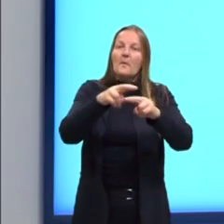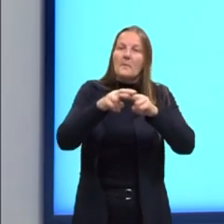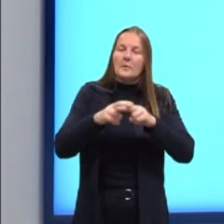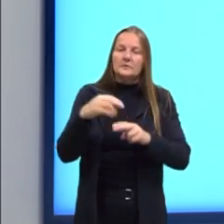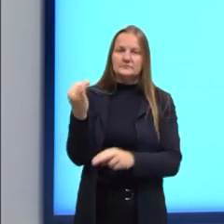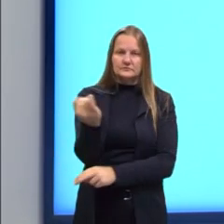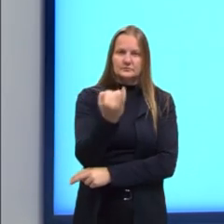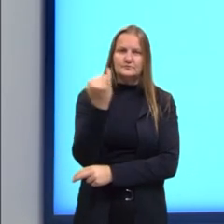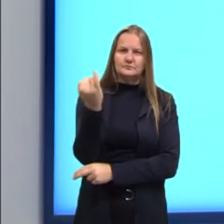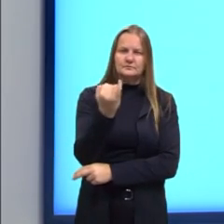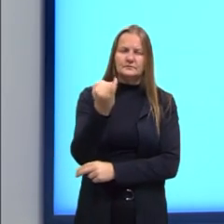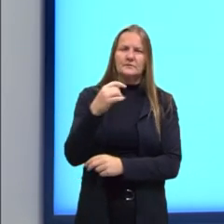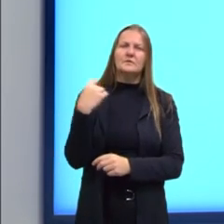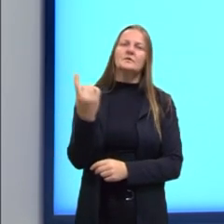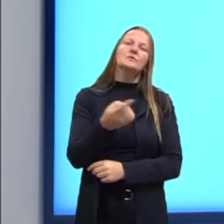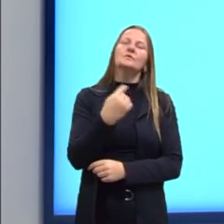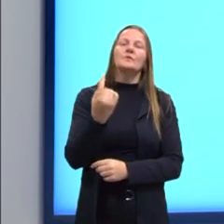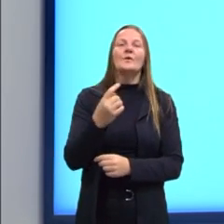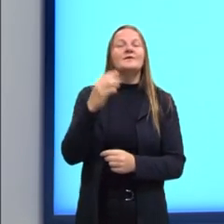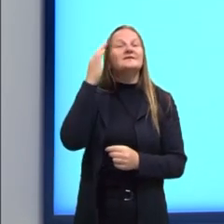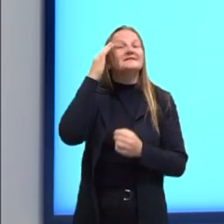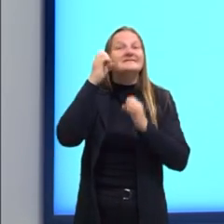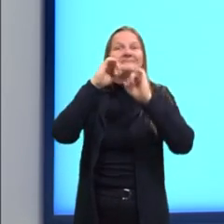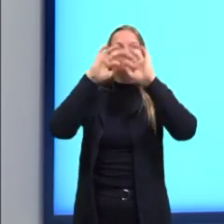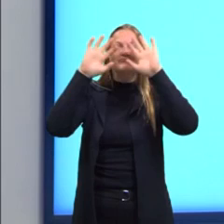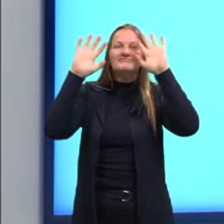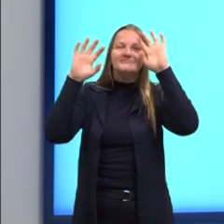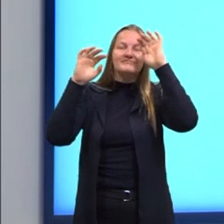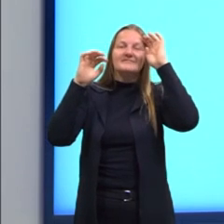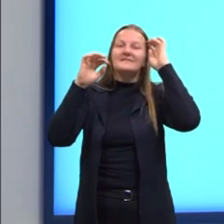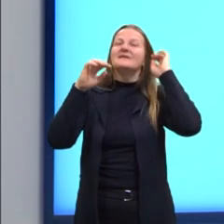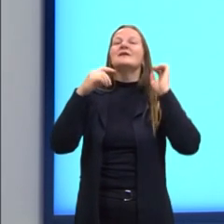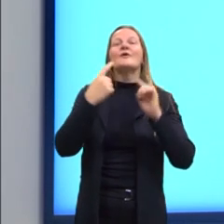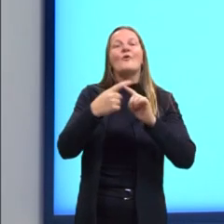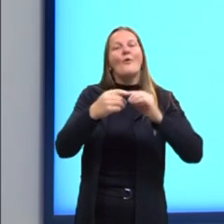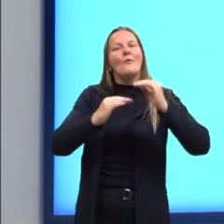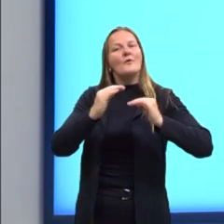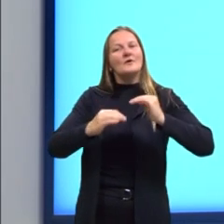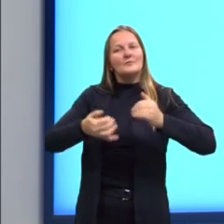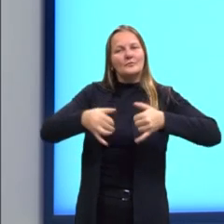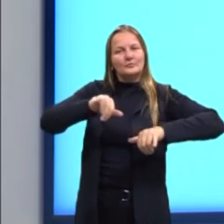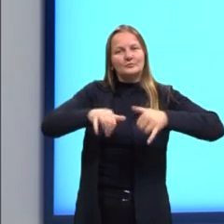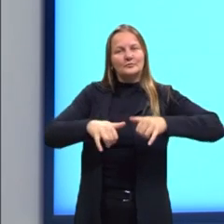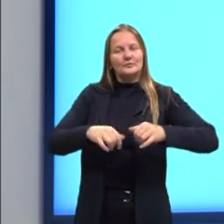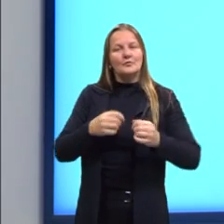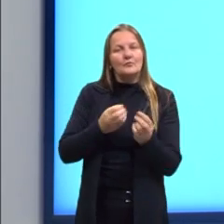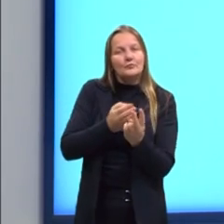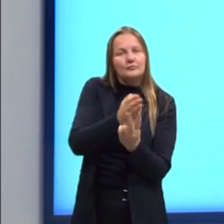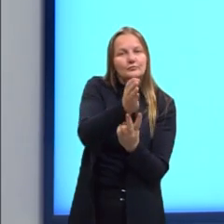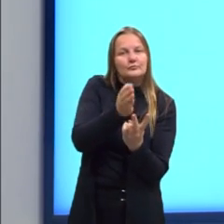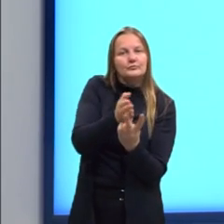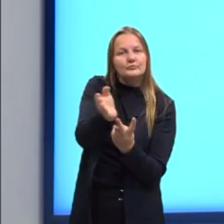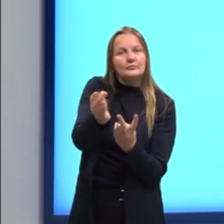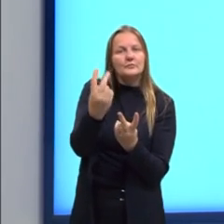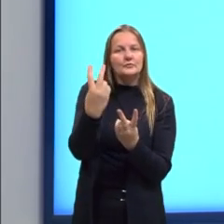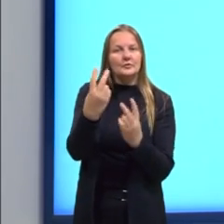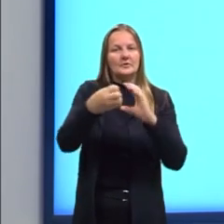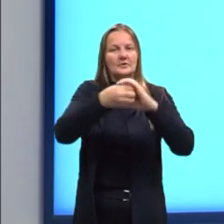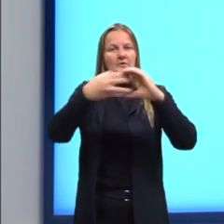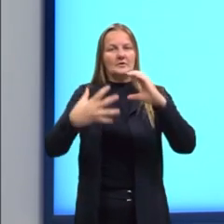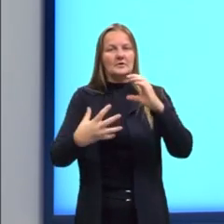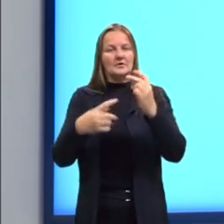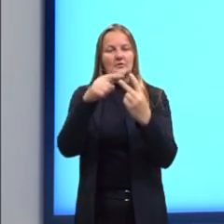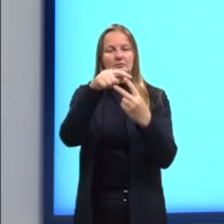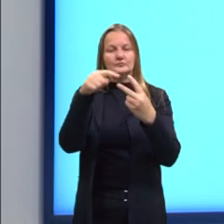isso que é importante a gente entender o equilíbrio químico ele pode ser classificado de duas formas o homogêneo